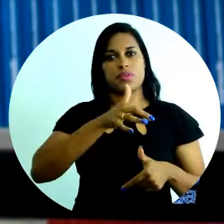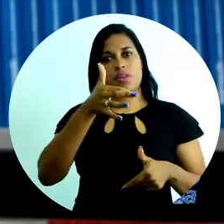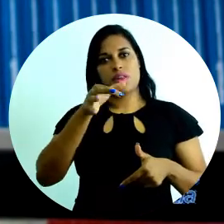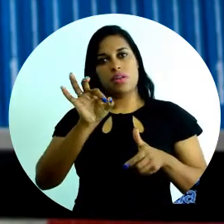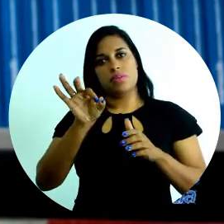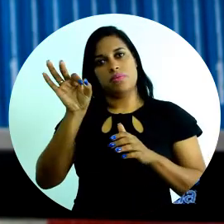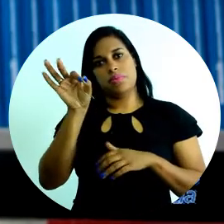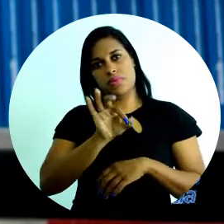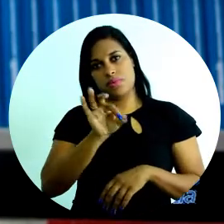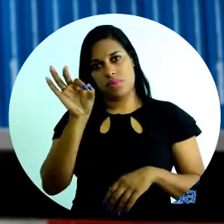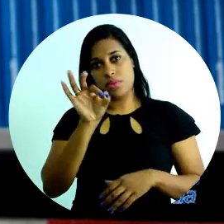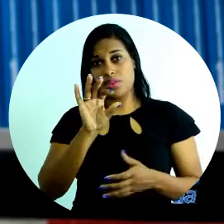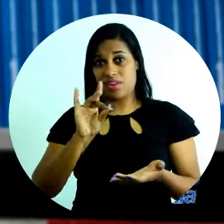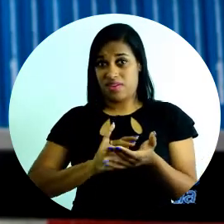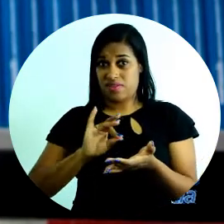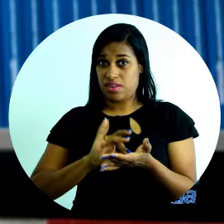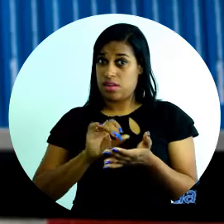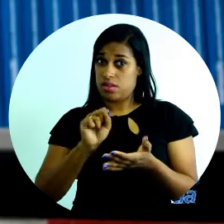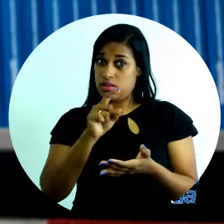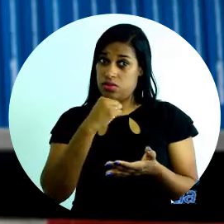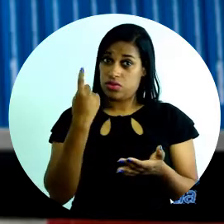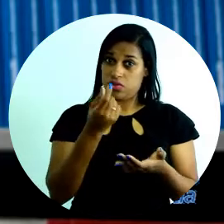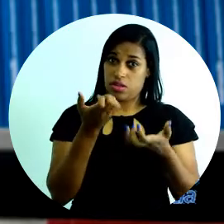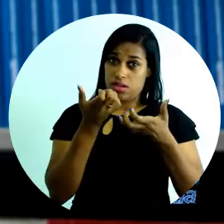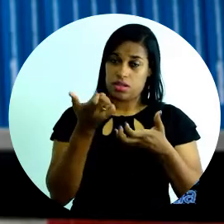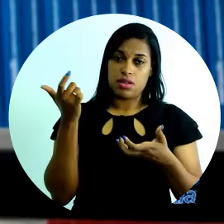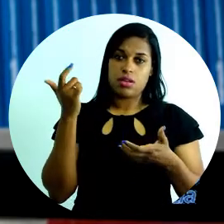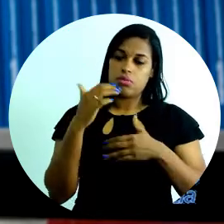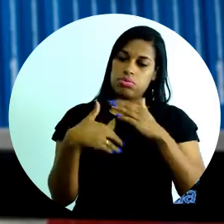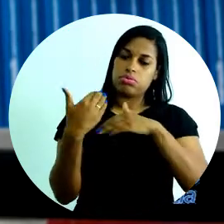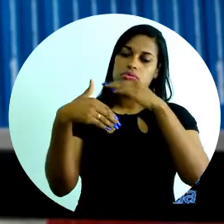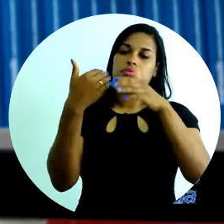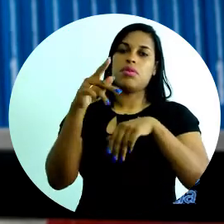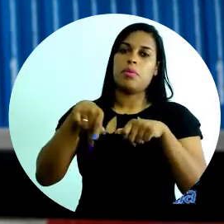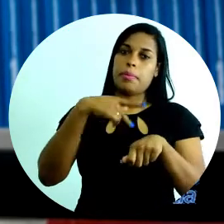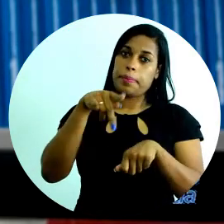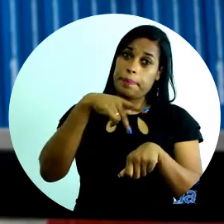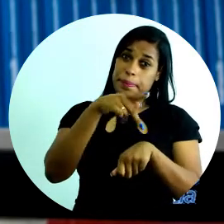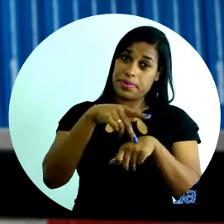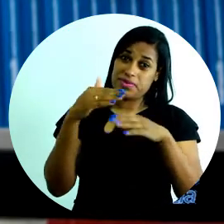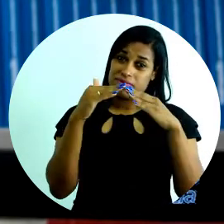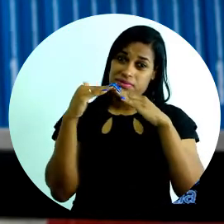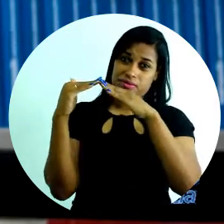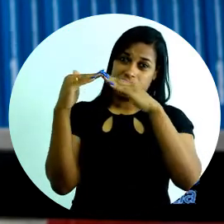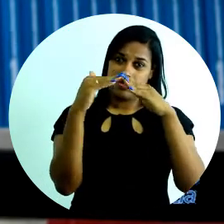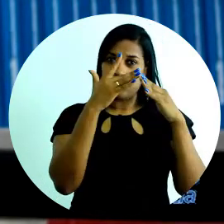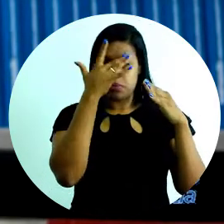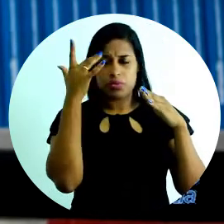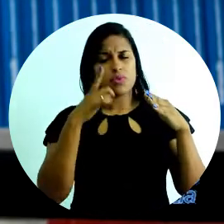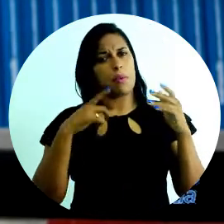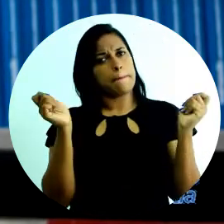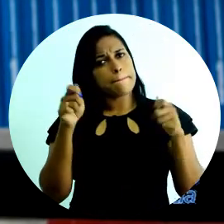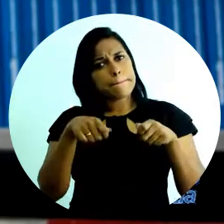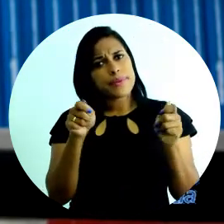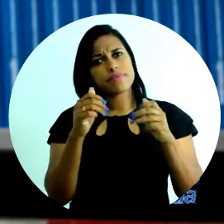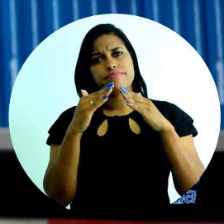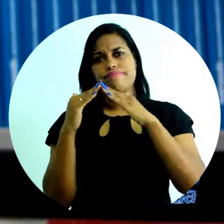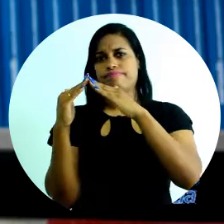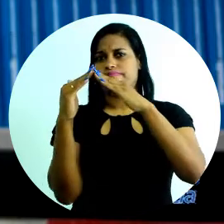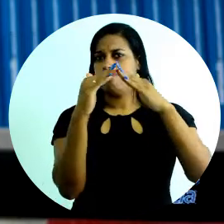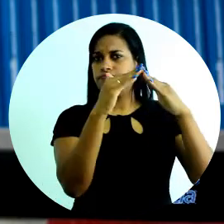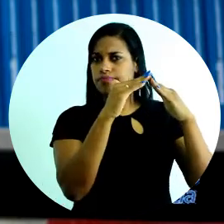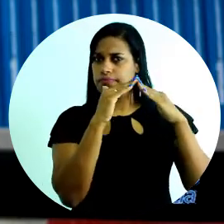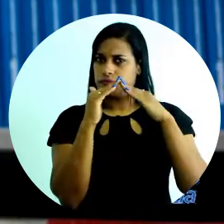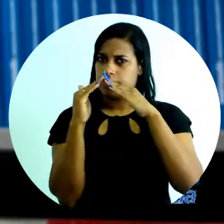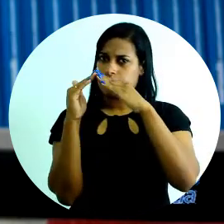possa chegar a 10%, porque, na verdade, se nós queremos construir um país mais igualitário, um país onde todas as pessoas tenham